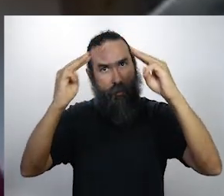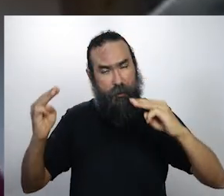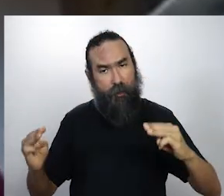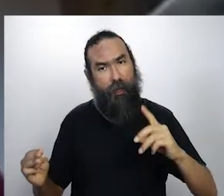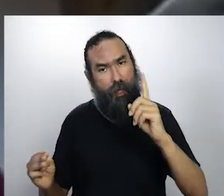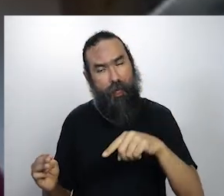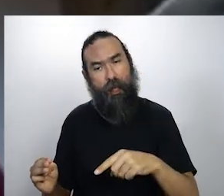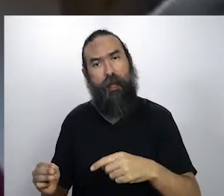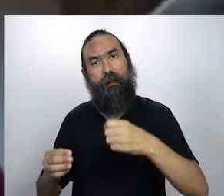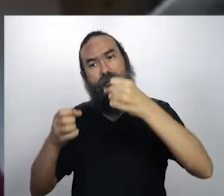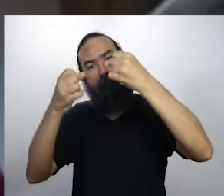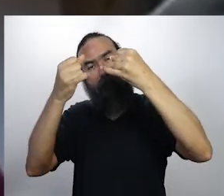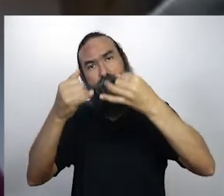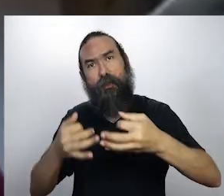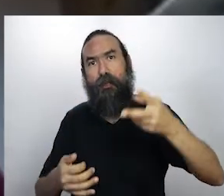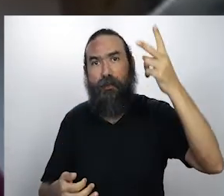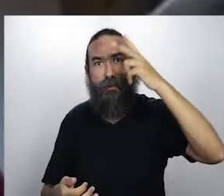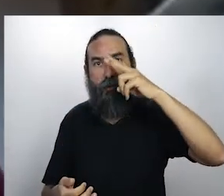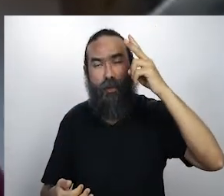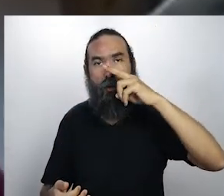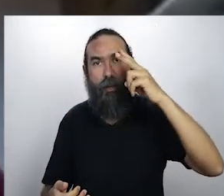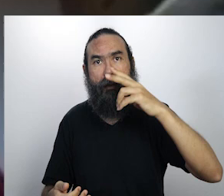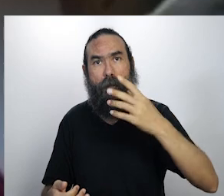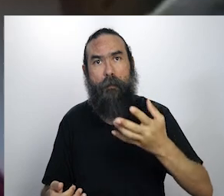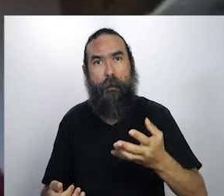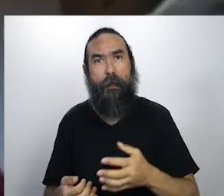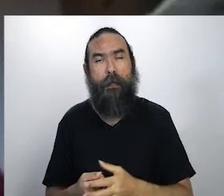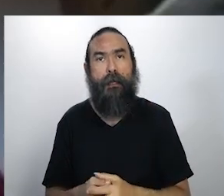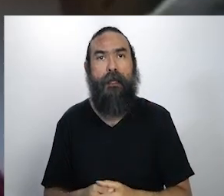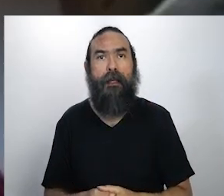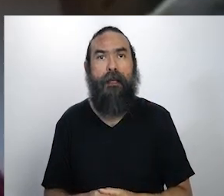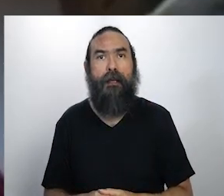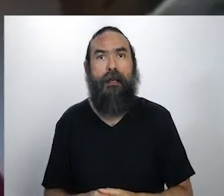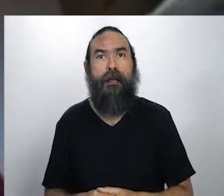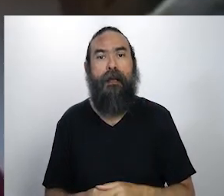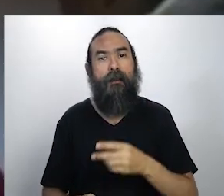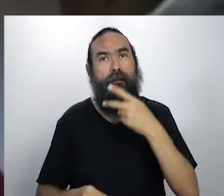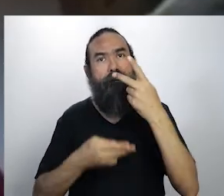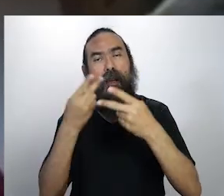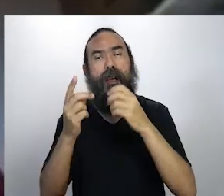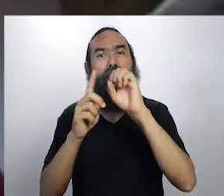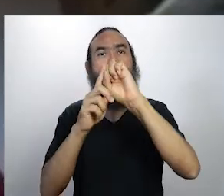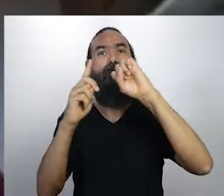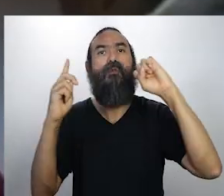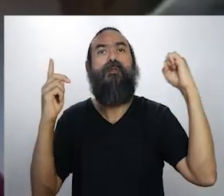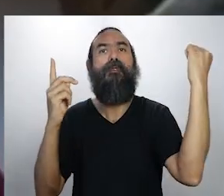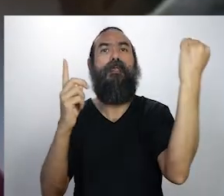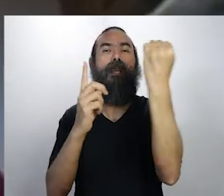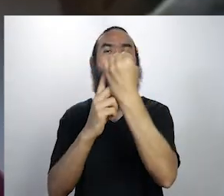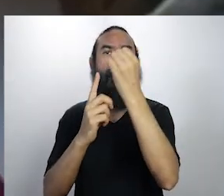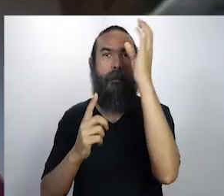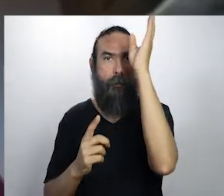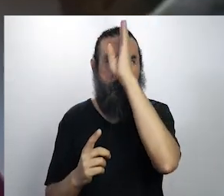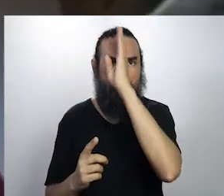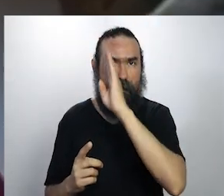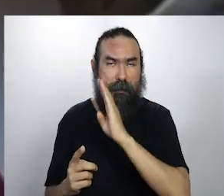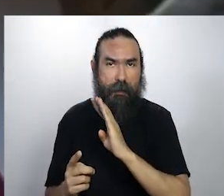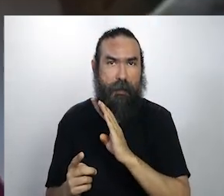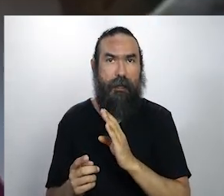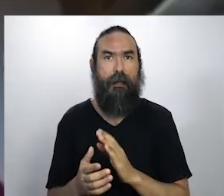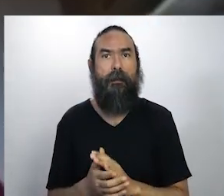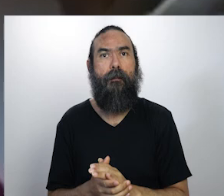à questão da independência, muito pelo contrário, é um acervo de cultura material e que fala sobre a sociedade brasileira,